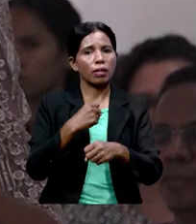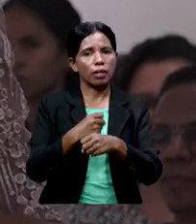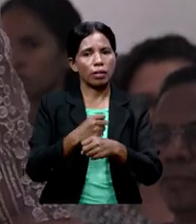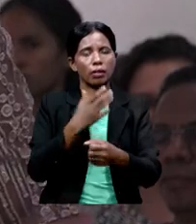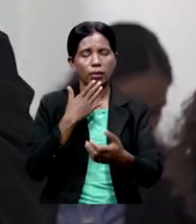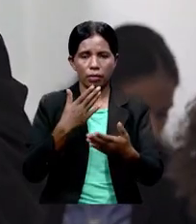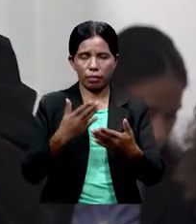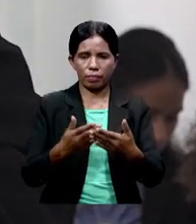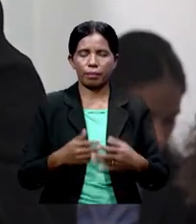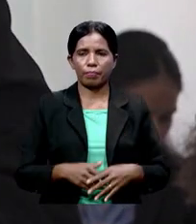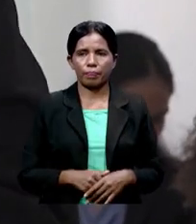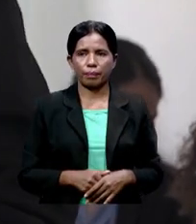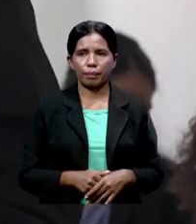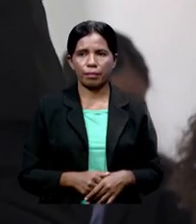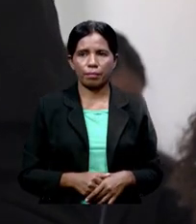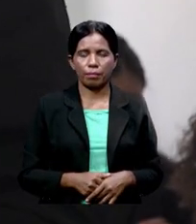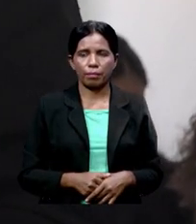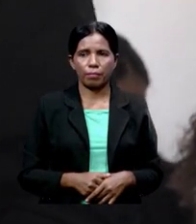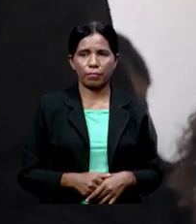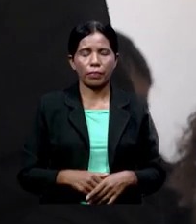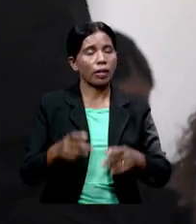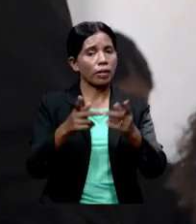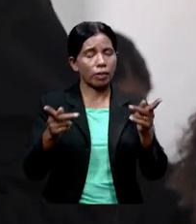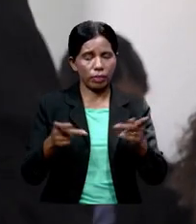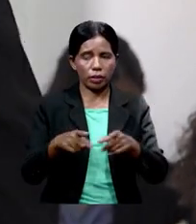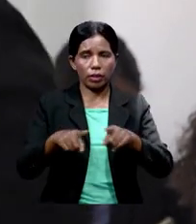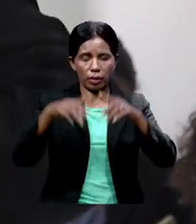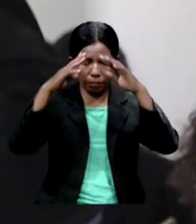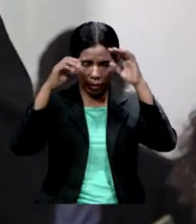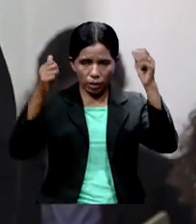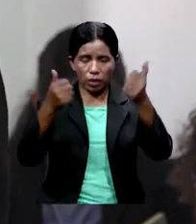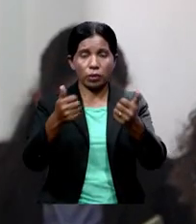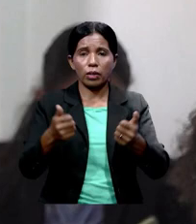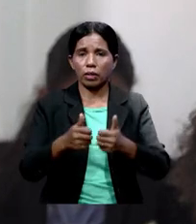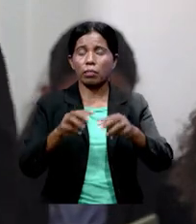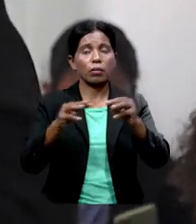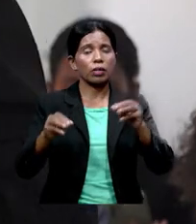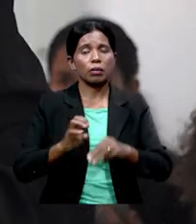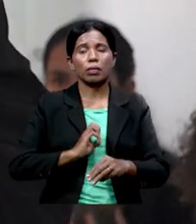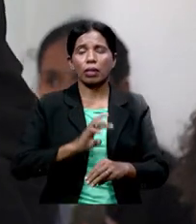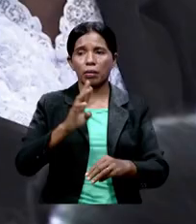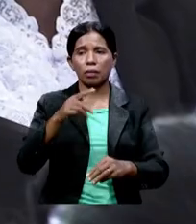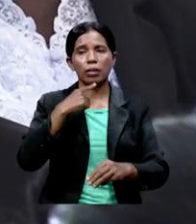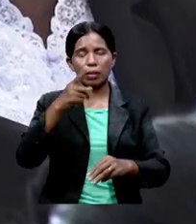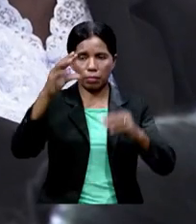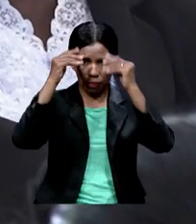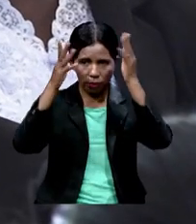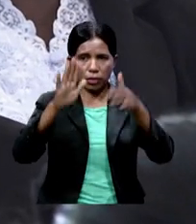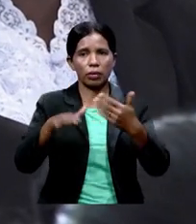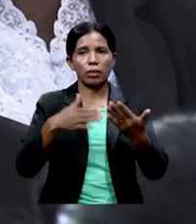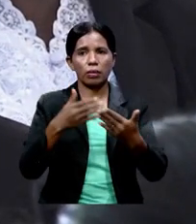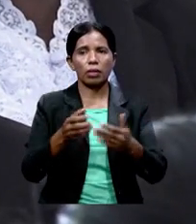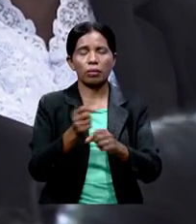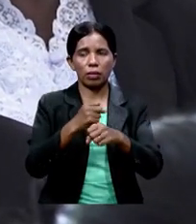fiquem para trás. E a Fátima Nessan, presidente da Autoridade do Município Hermera, apela para o professor Sira a